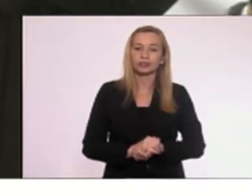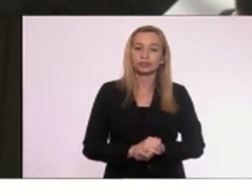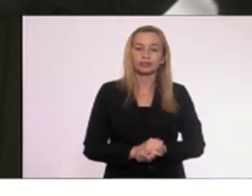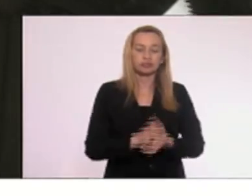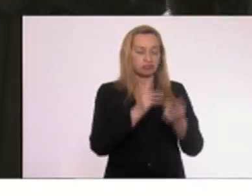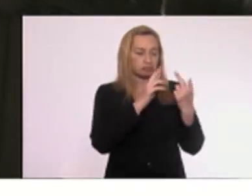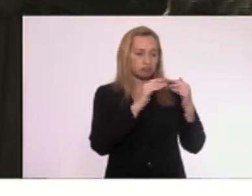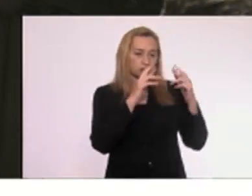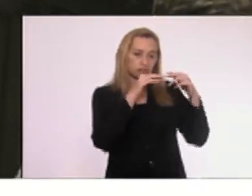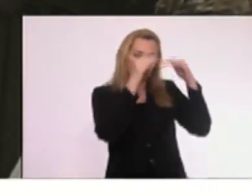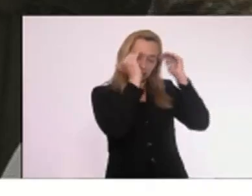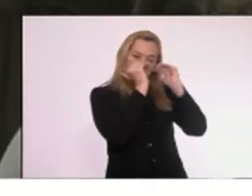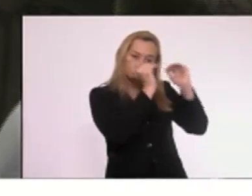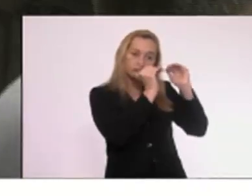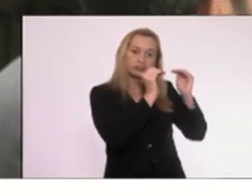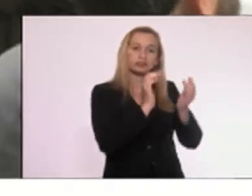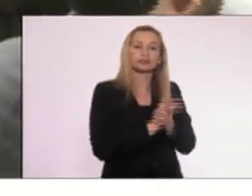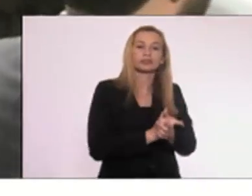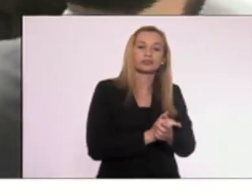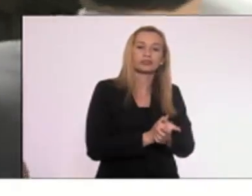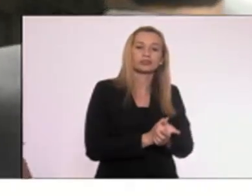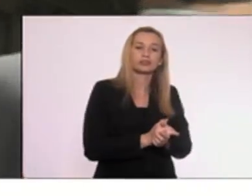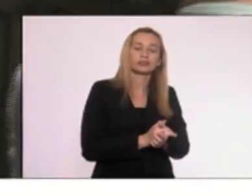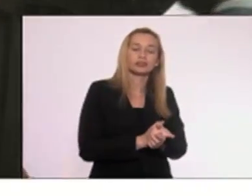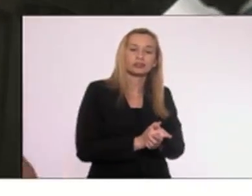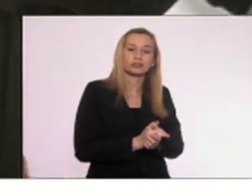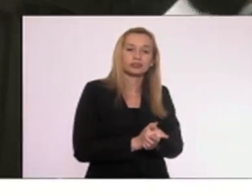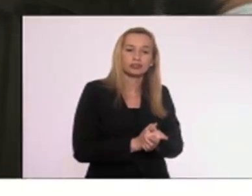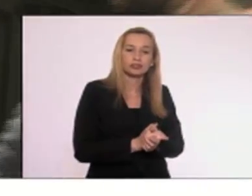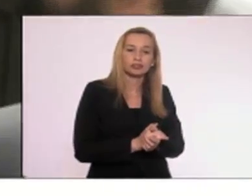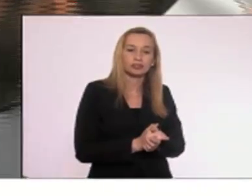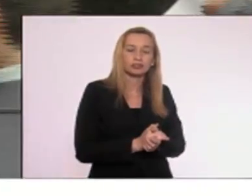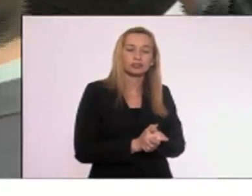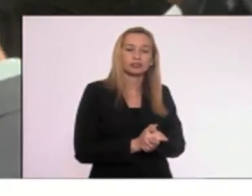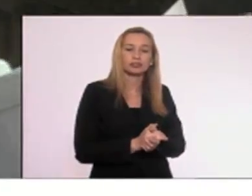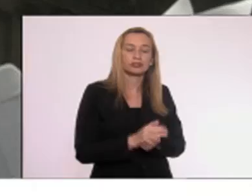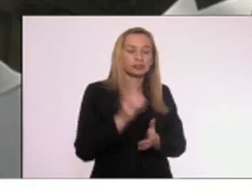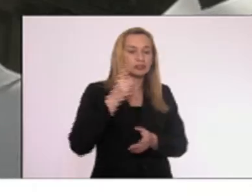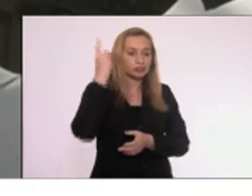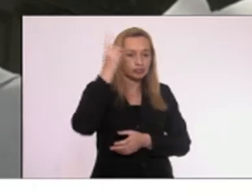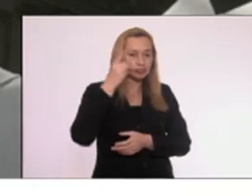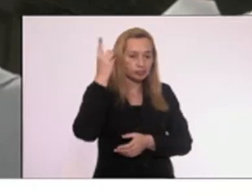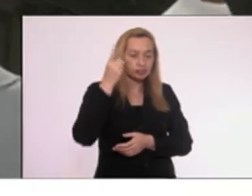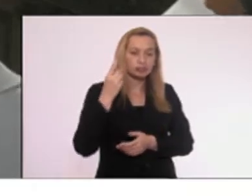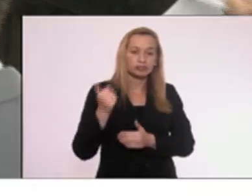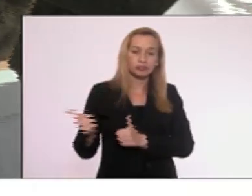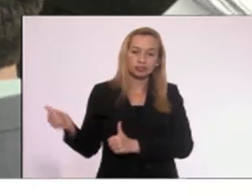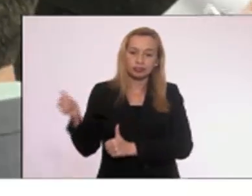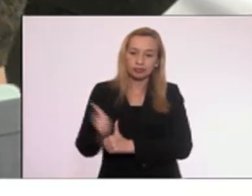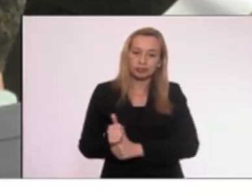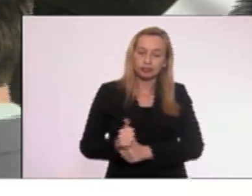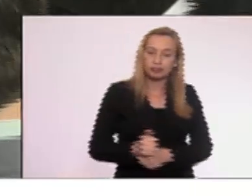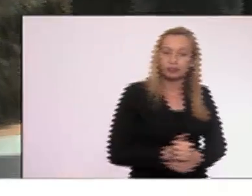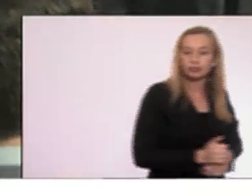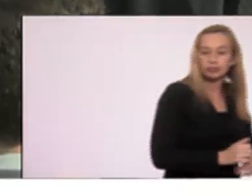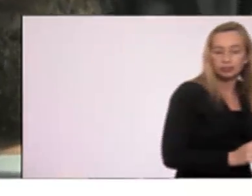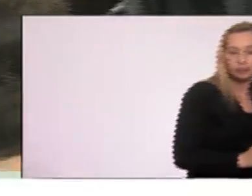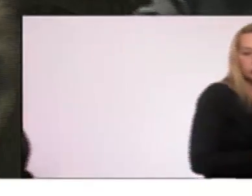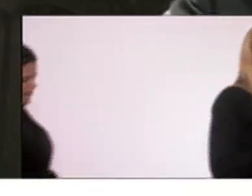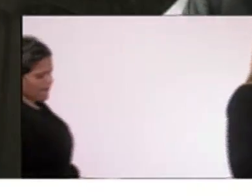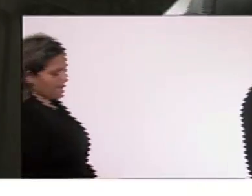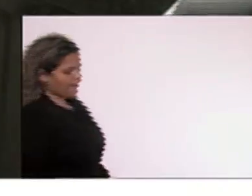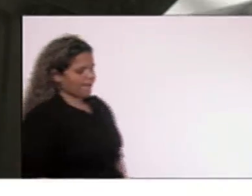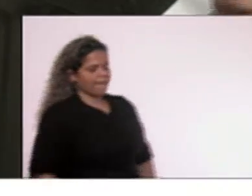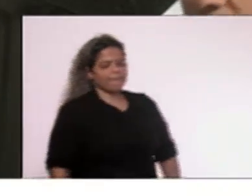respeito ao protagonismo dos deputados, ao protagonismo da Casa Legislativa,